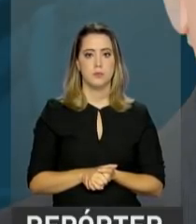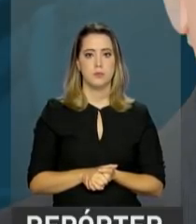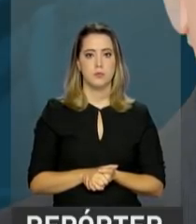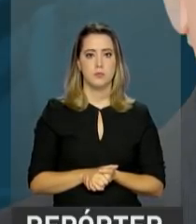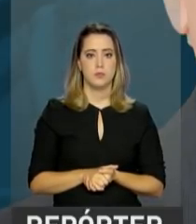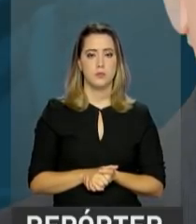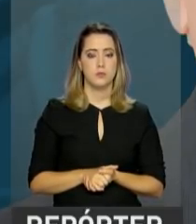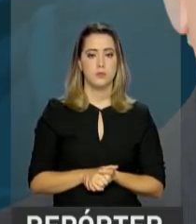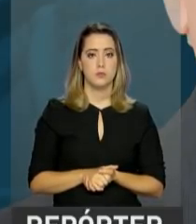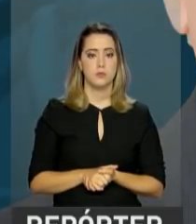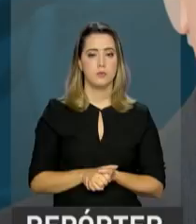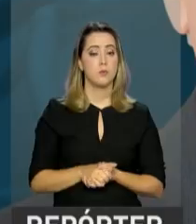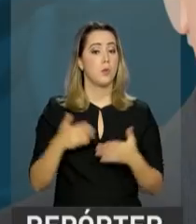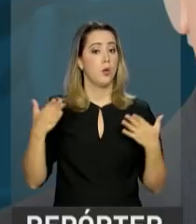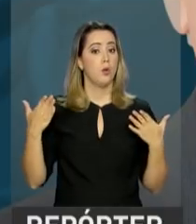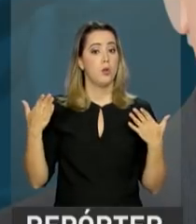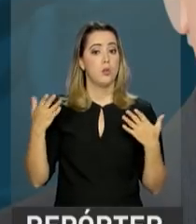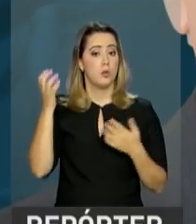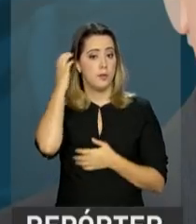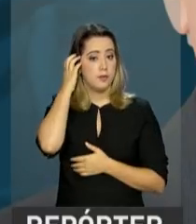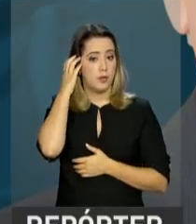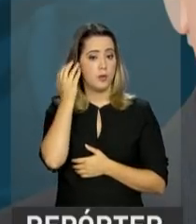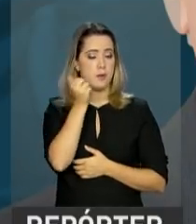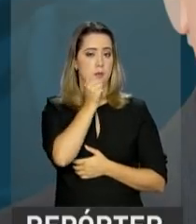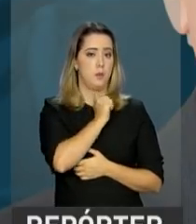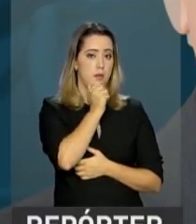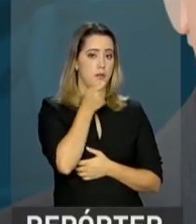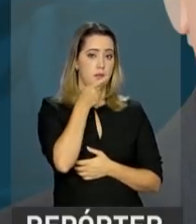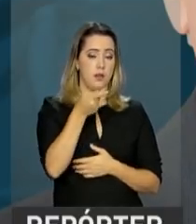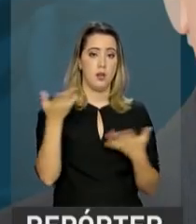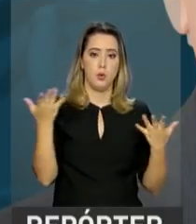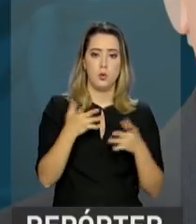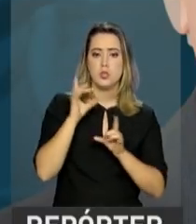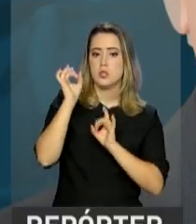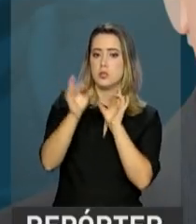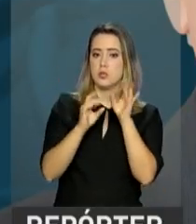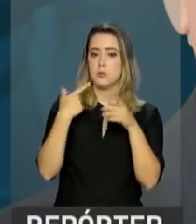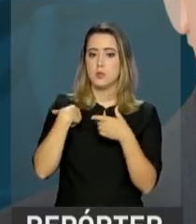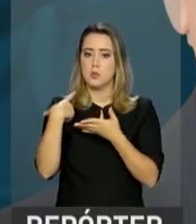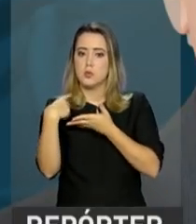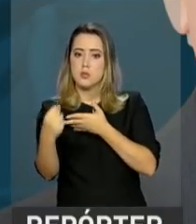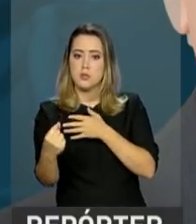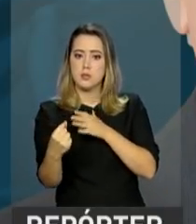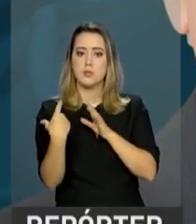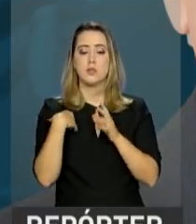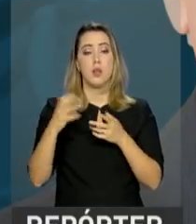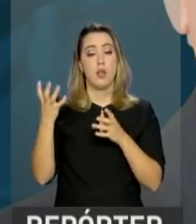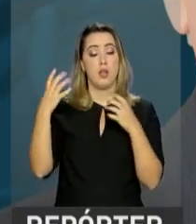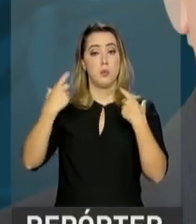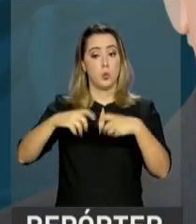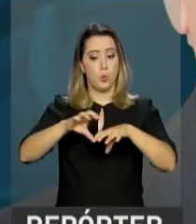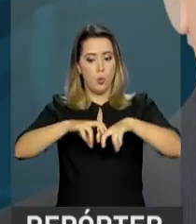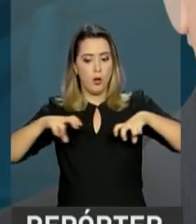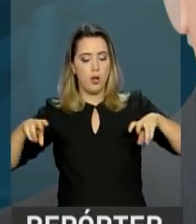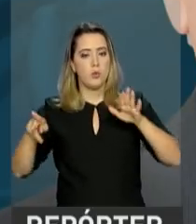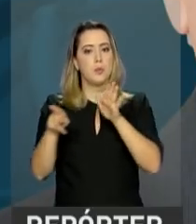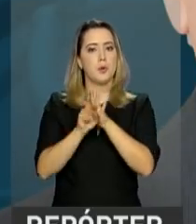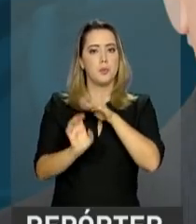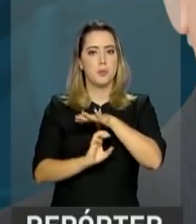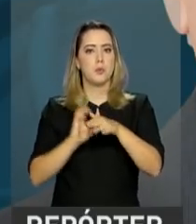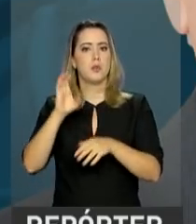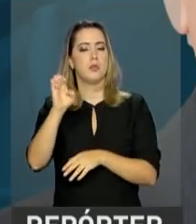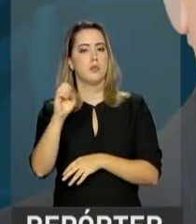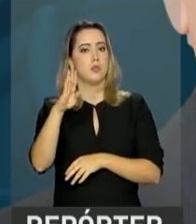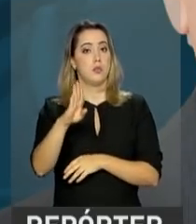e hoje de forma especial saímos do estúdio da empresa brasil de comunicação para transmitir a voz do brasil do poder